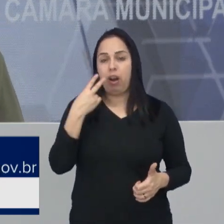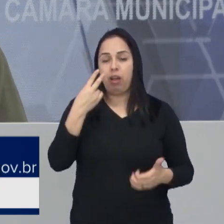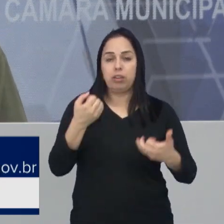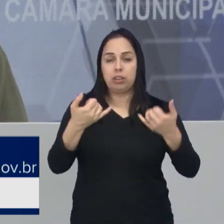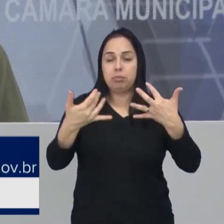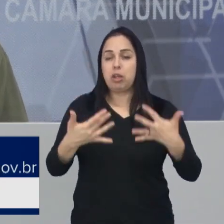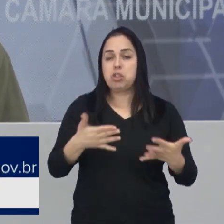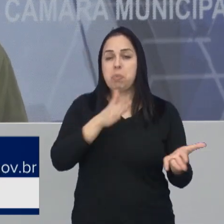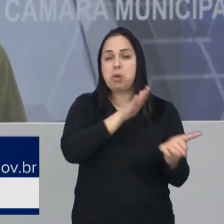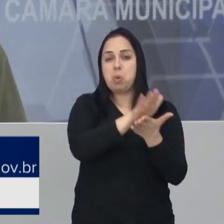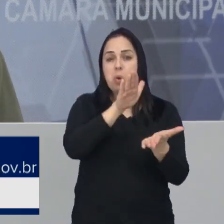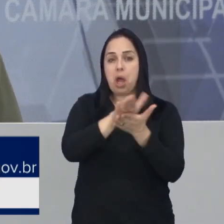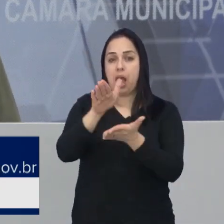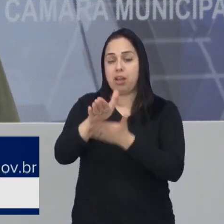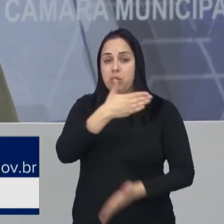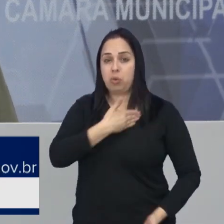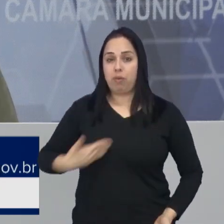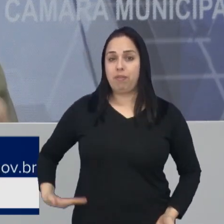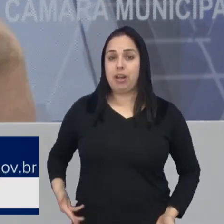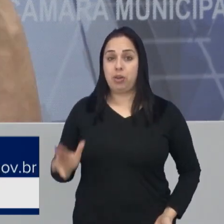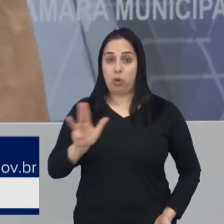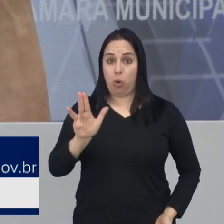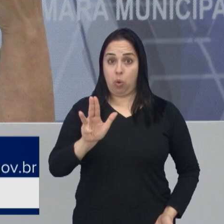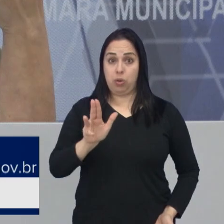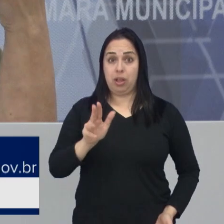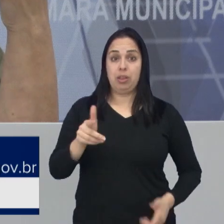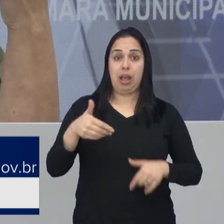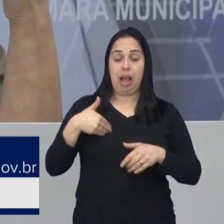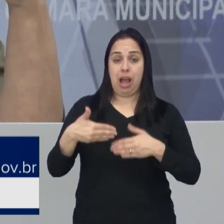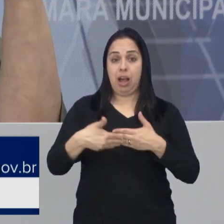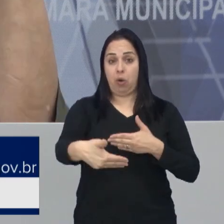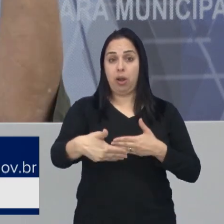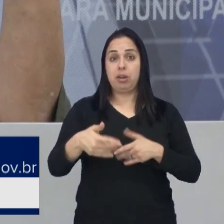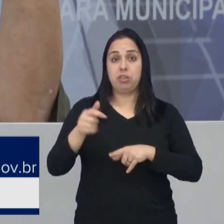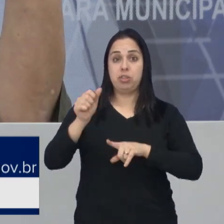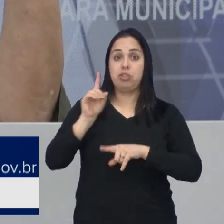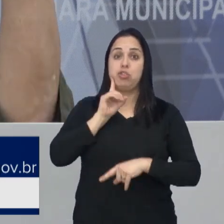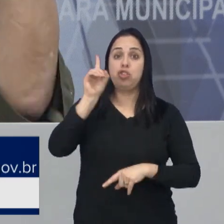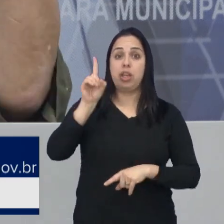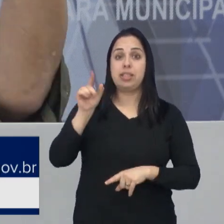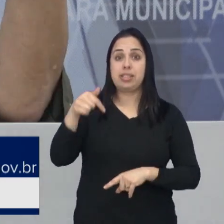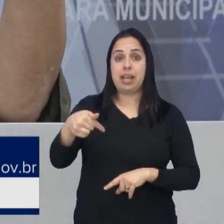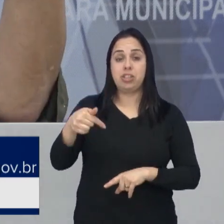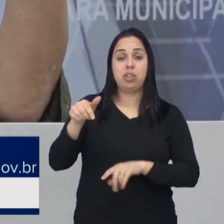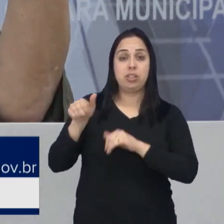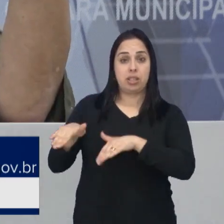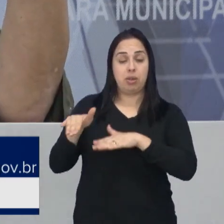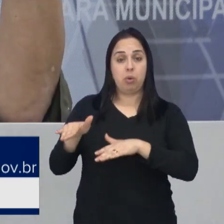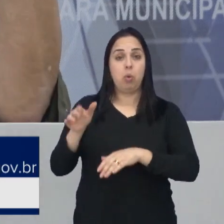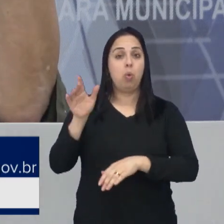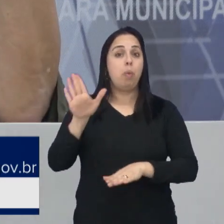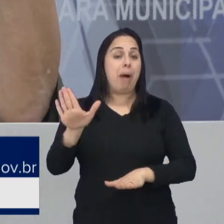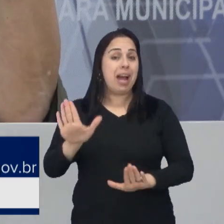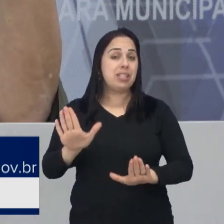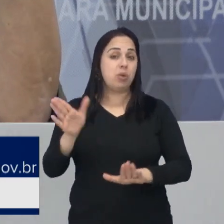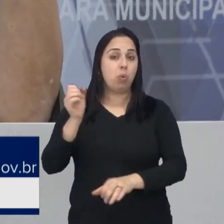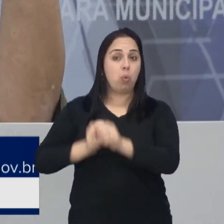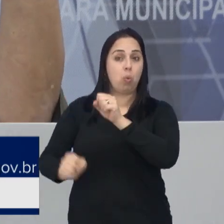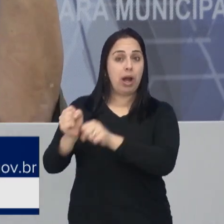do Lula no 7 de setembro. O ex-presidente Bolsonaro, o ano passado,